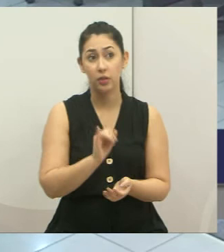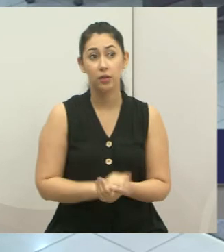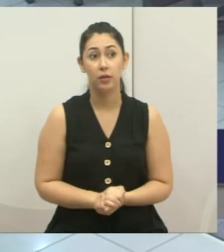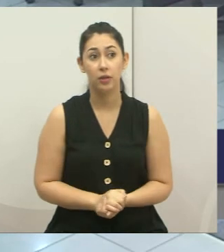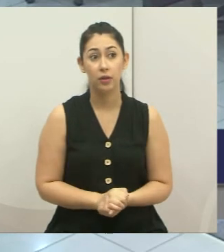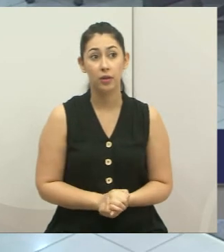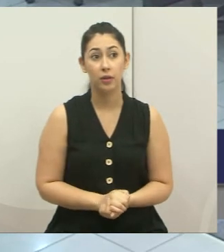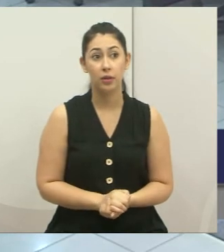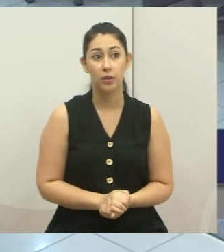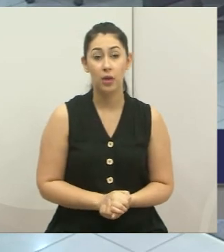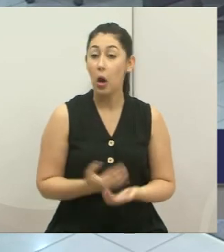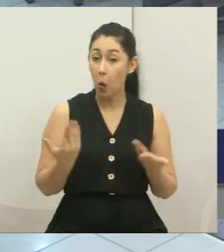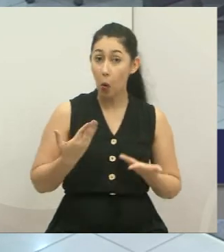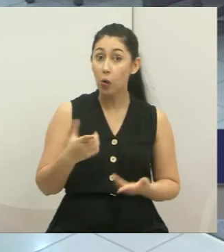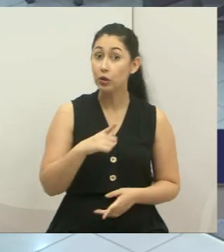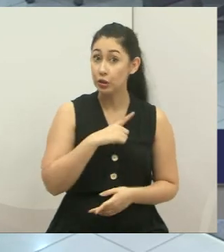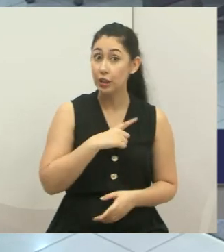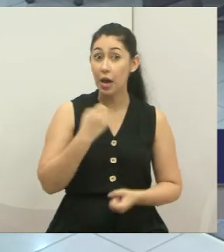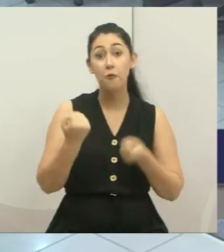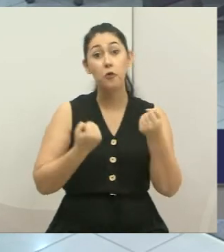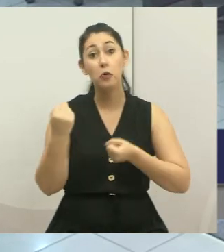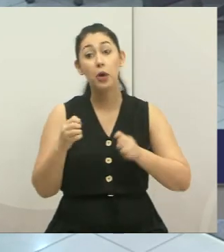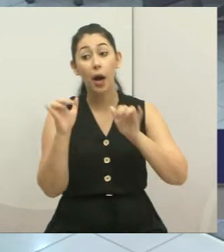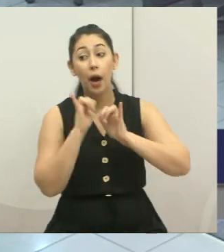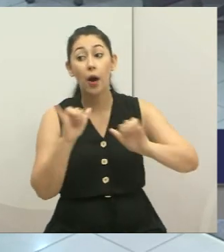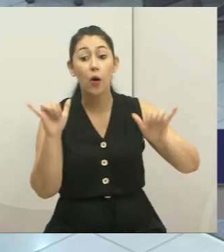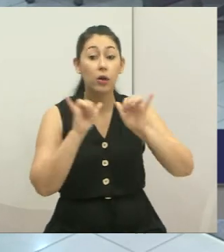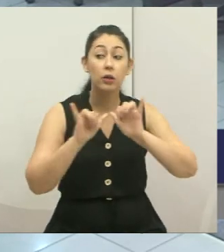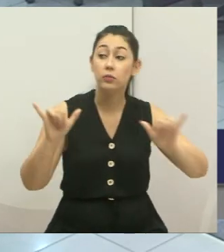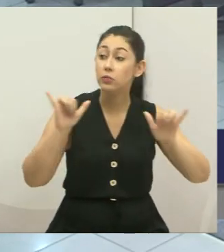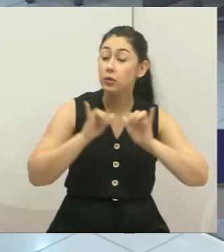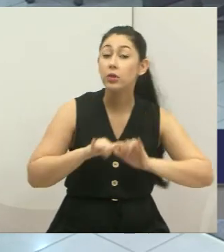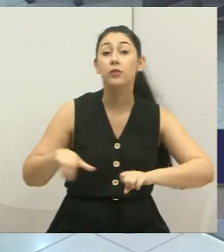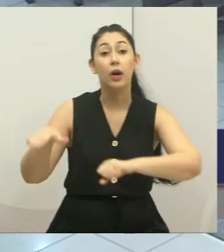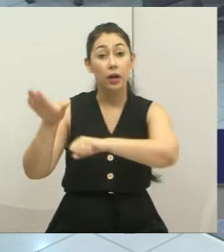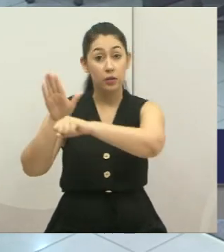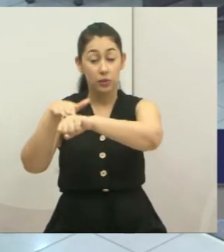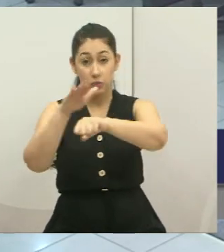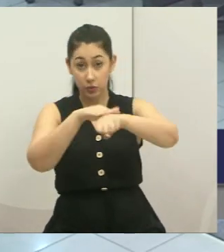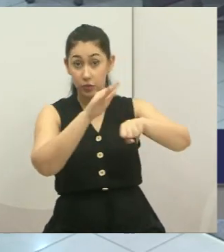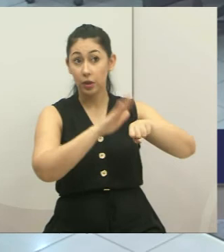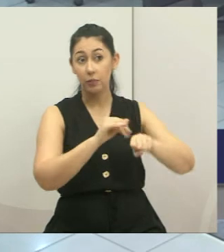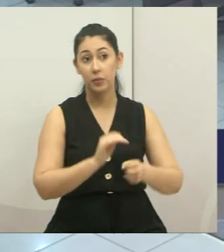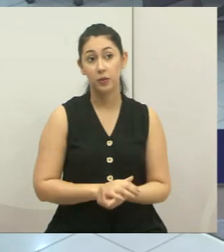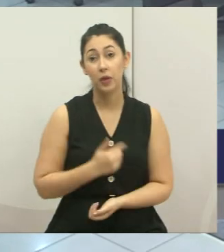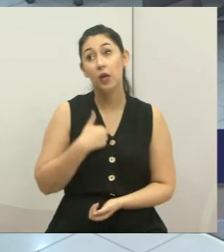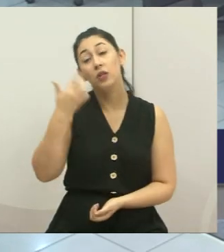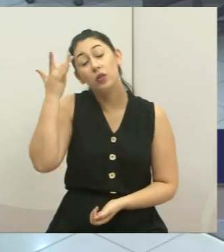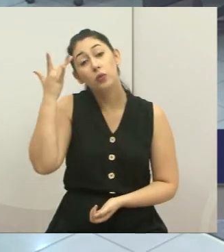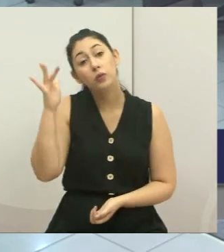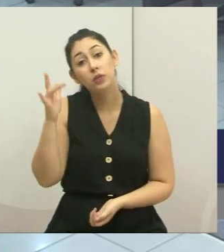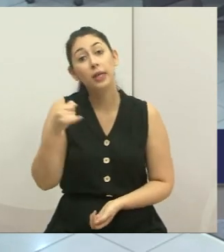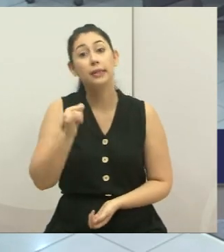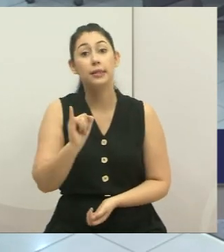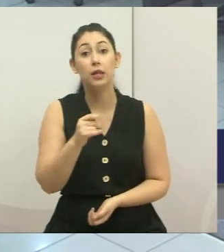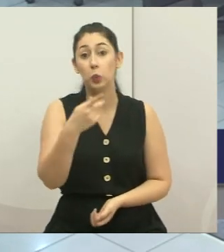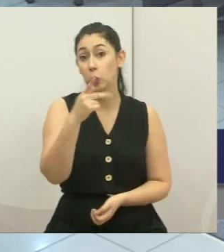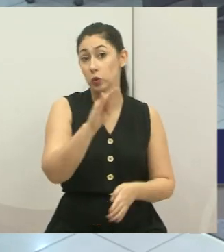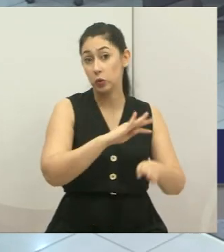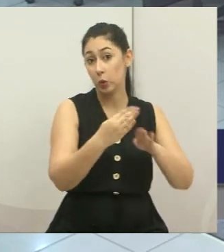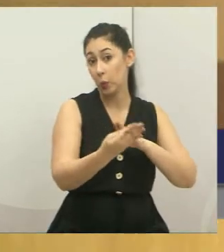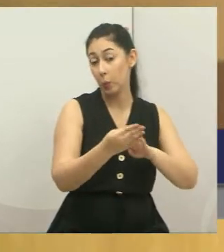de som hoje passando pela cidade. Em relação ao carro pontos. De som, nós fizemos, não sei se foi feito no seu